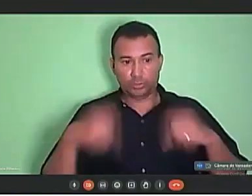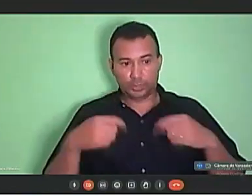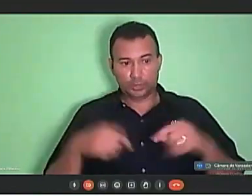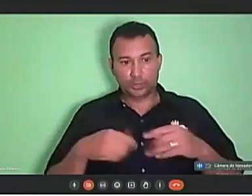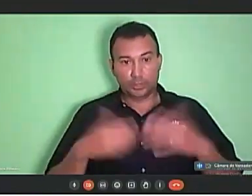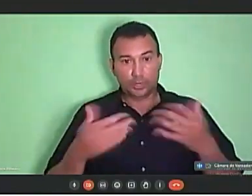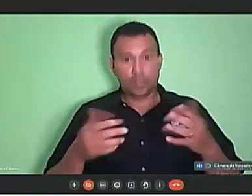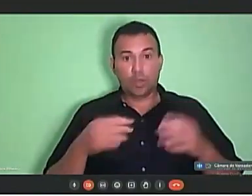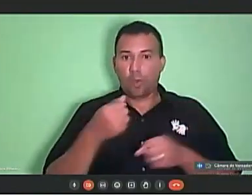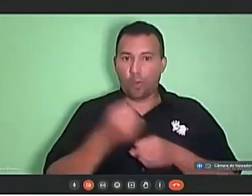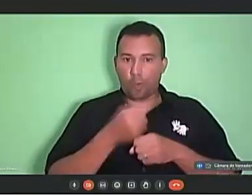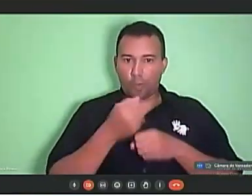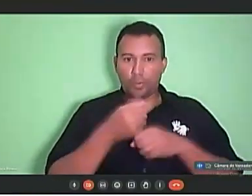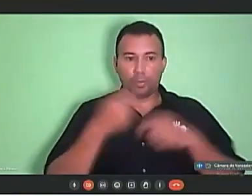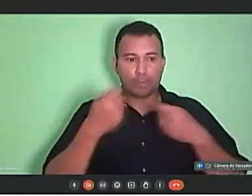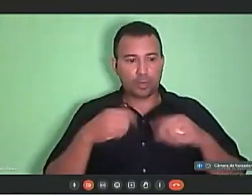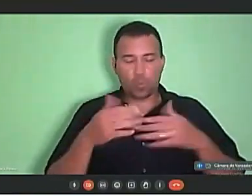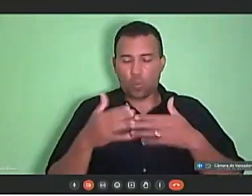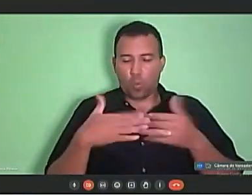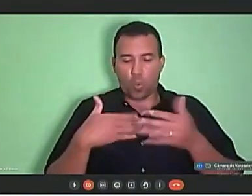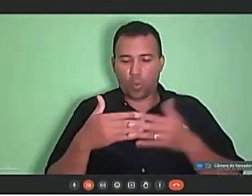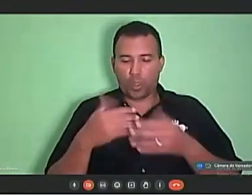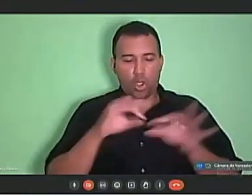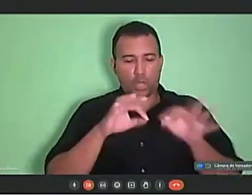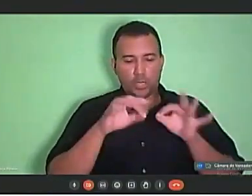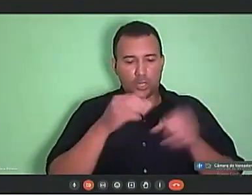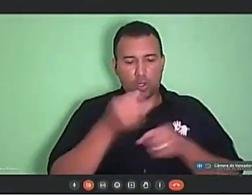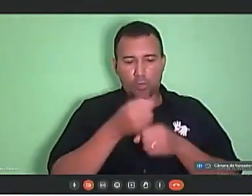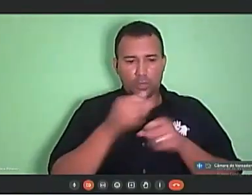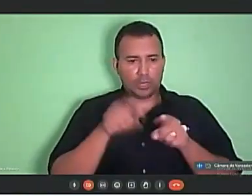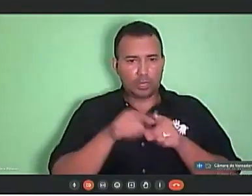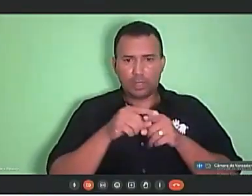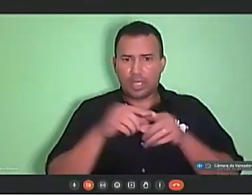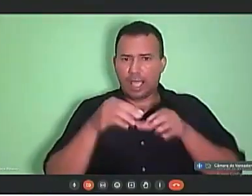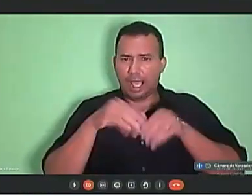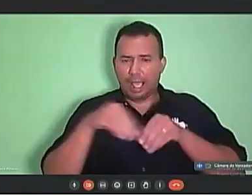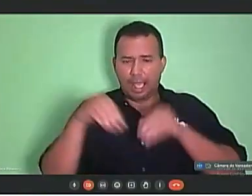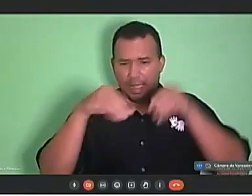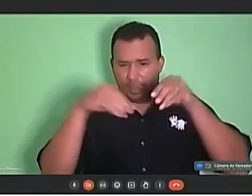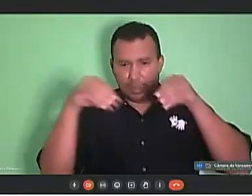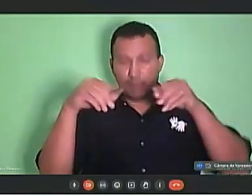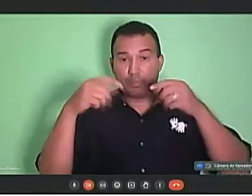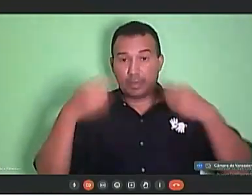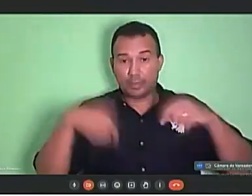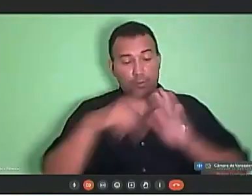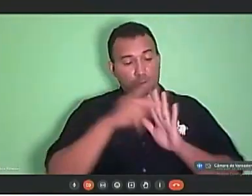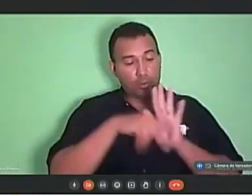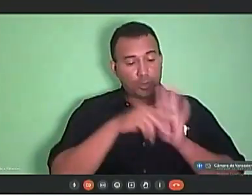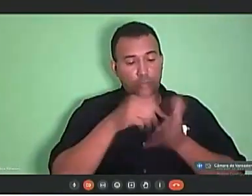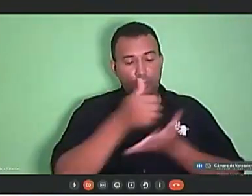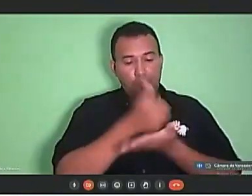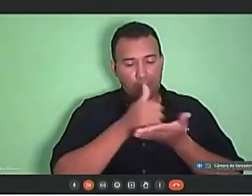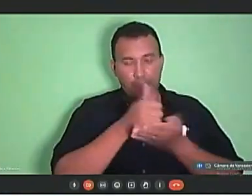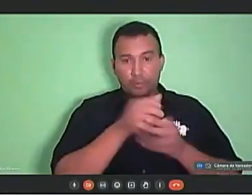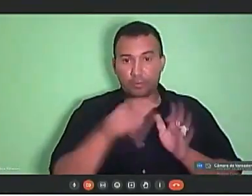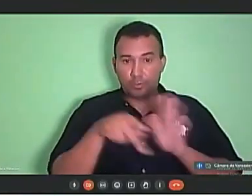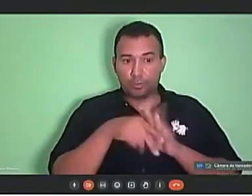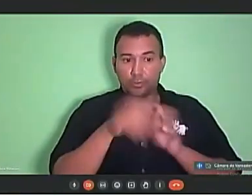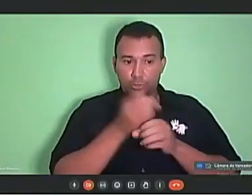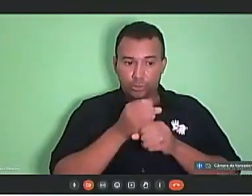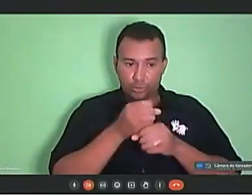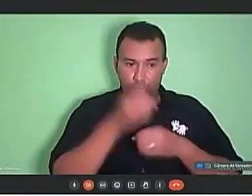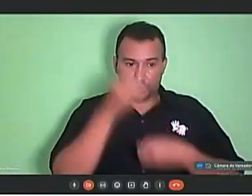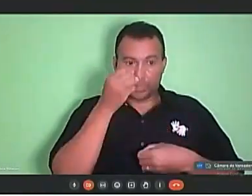ter, qualquer obra que se faça, né? Até mesmo o DIC, eu acho. Tem que ter um projeto base de engenharia e um EIA-RIMA. Só com isso que